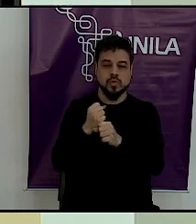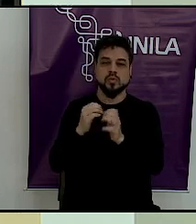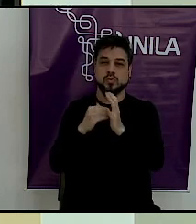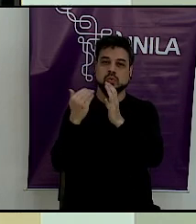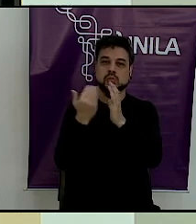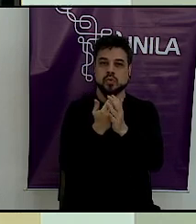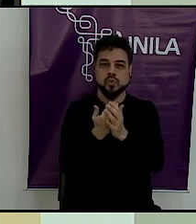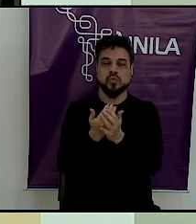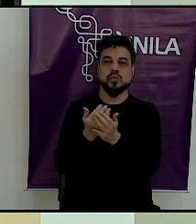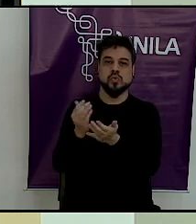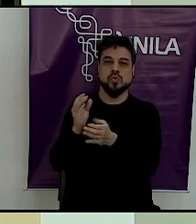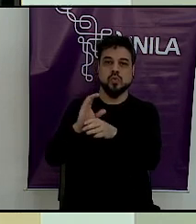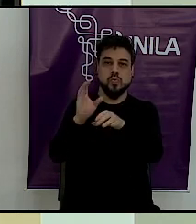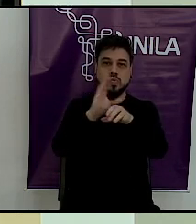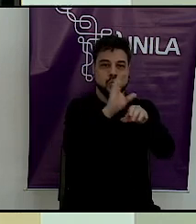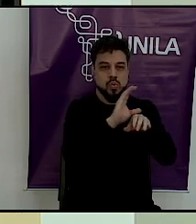financia